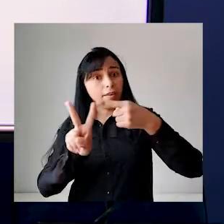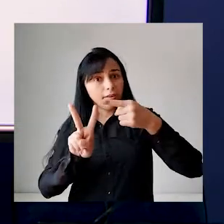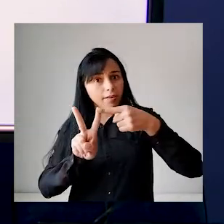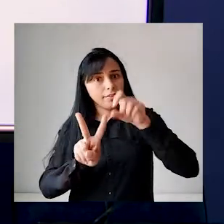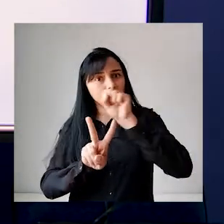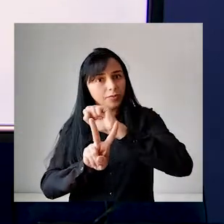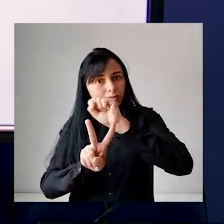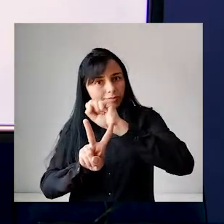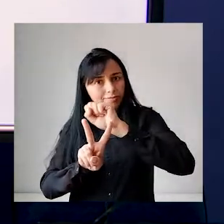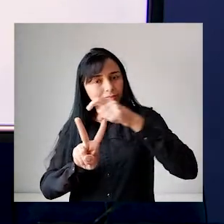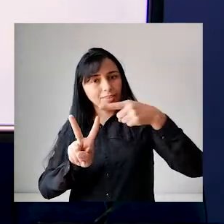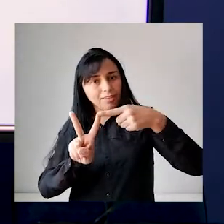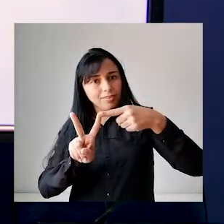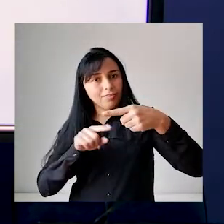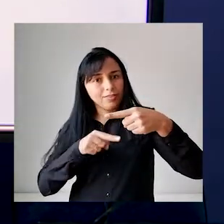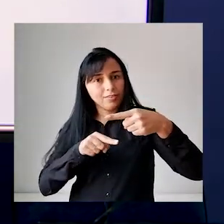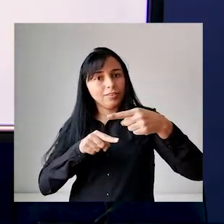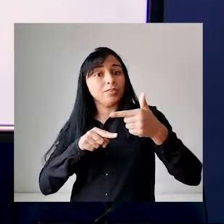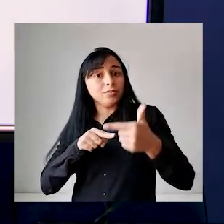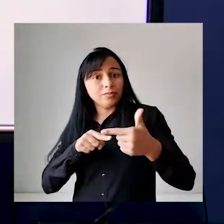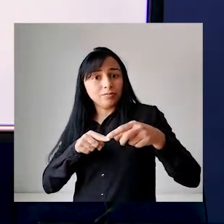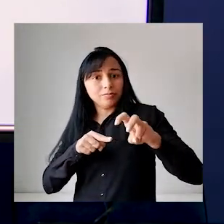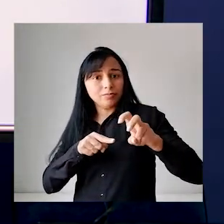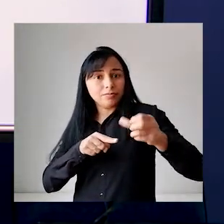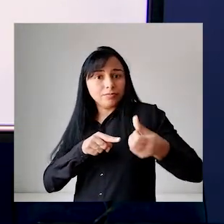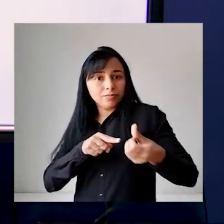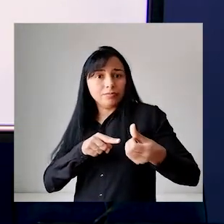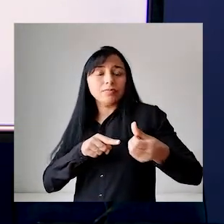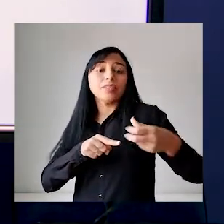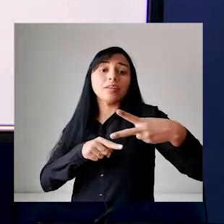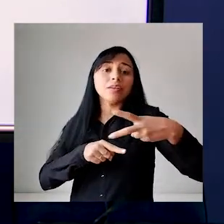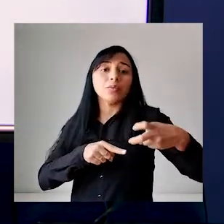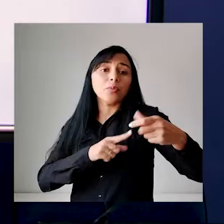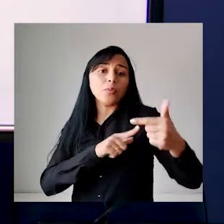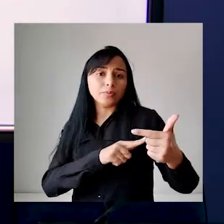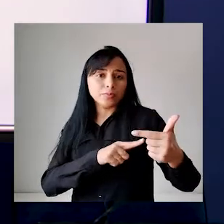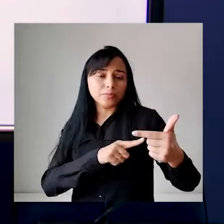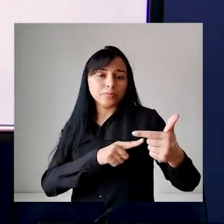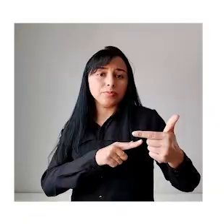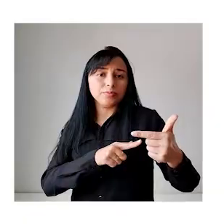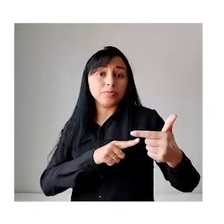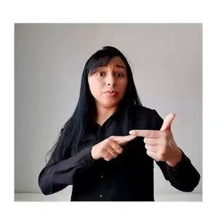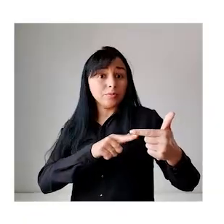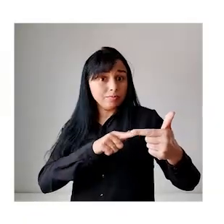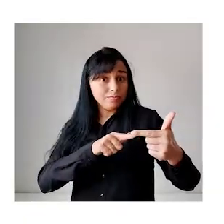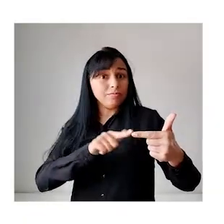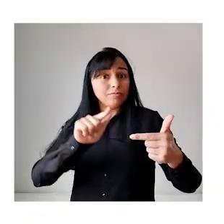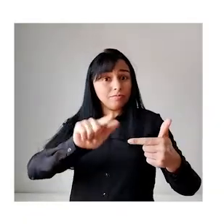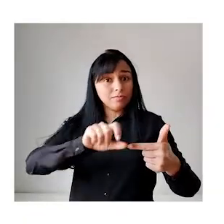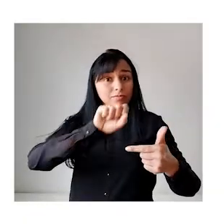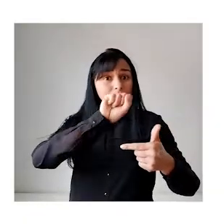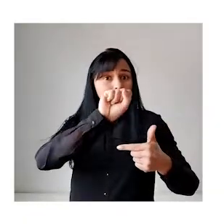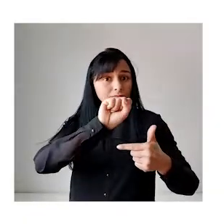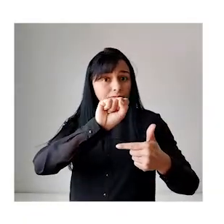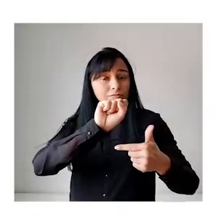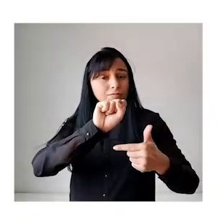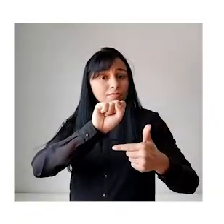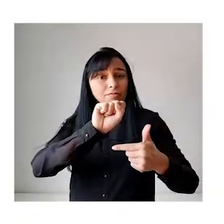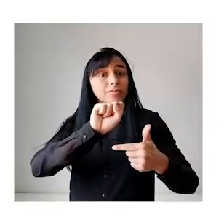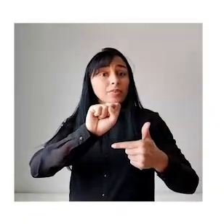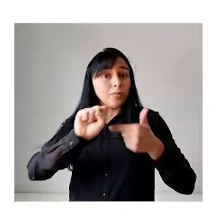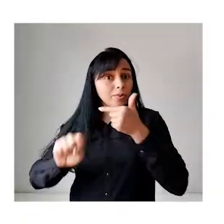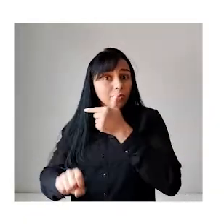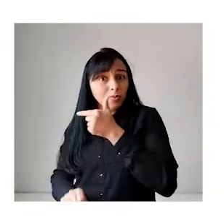raiz oitava de 256 é igual a 2, pois 2 elevado à